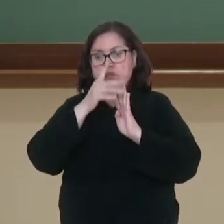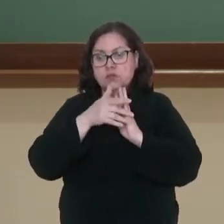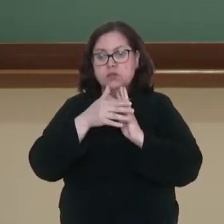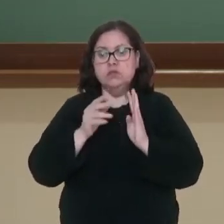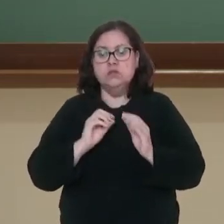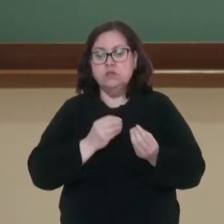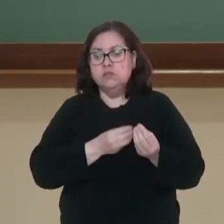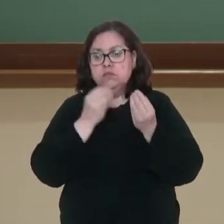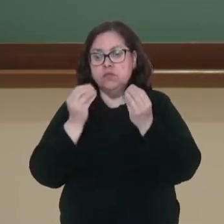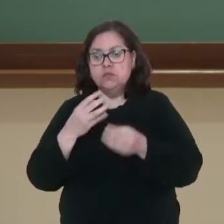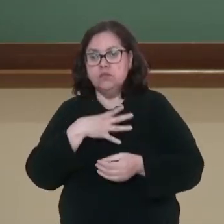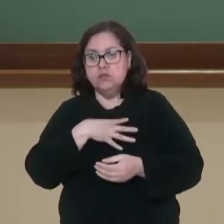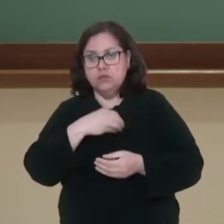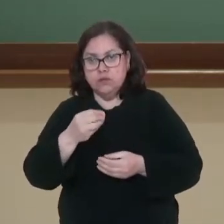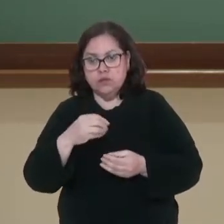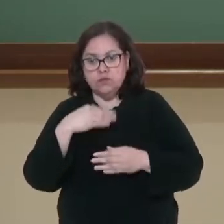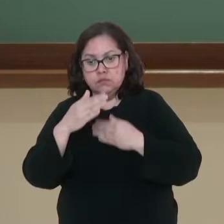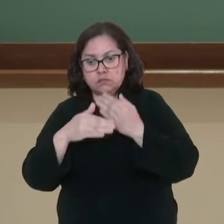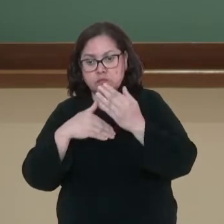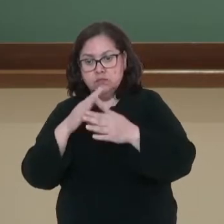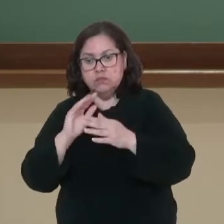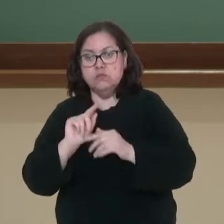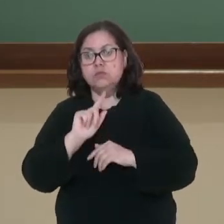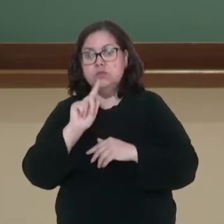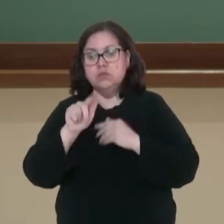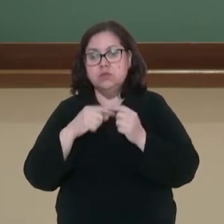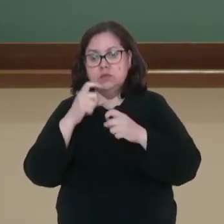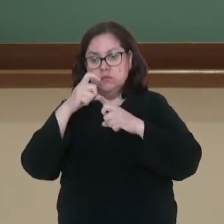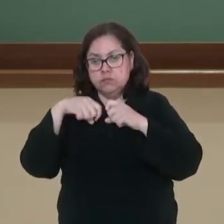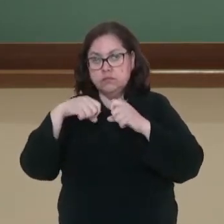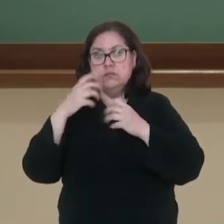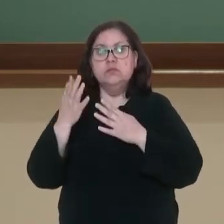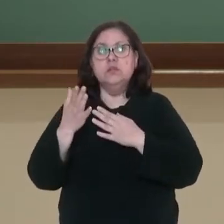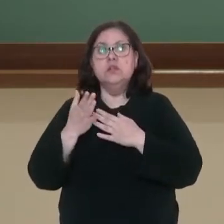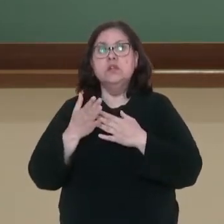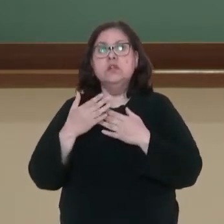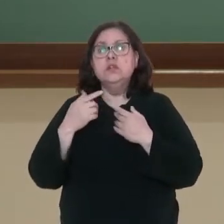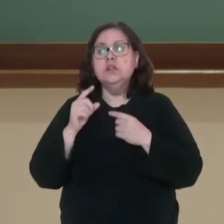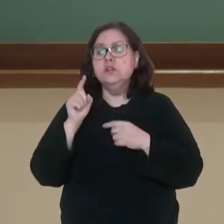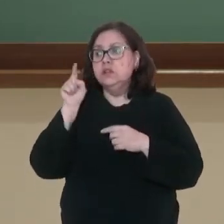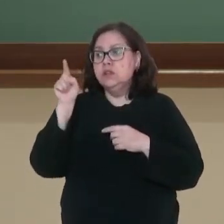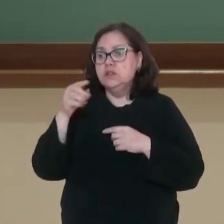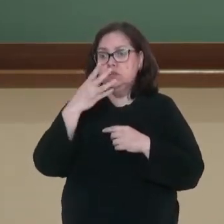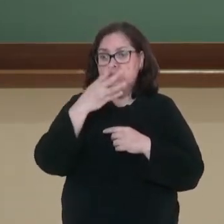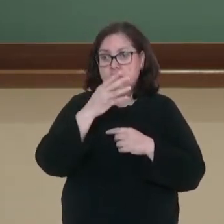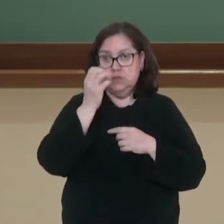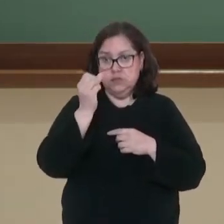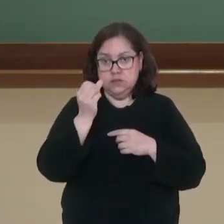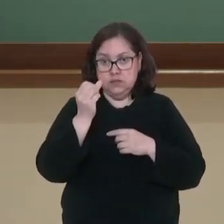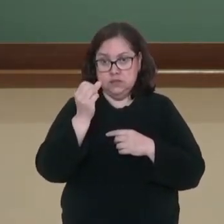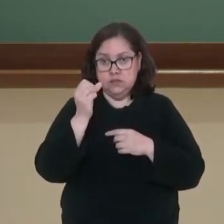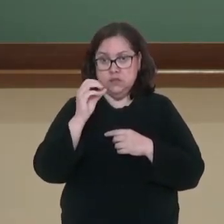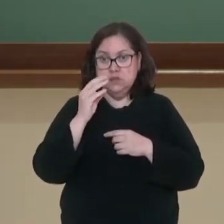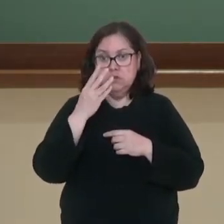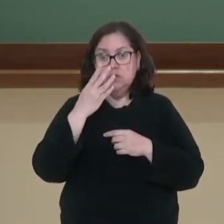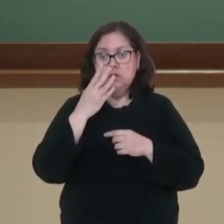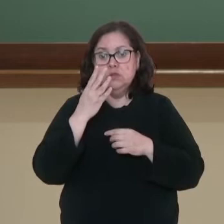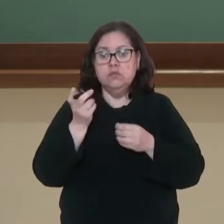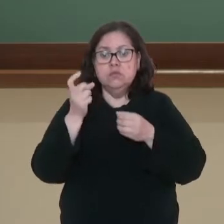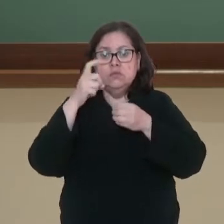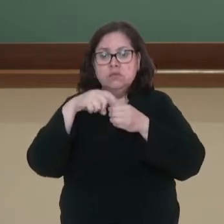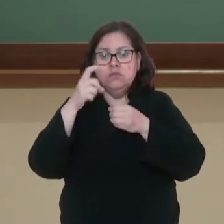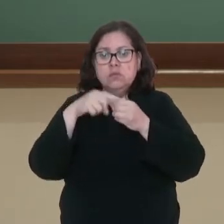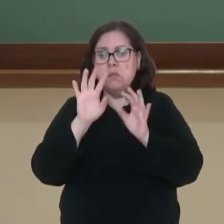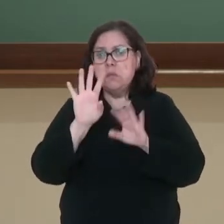passados para os nossos filhos através dos gametas na reprodução sexuada. Nesses 46 cromossomos estão alojados mais